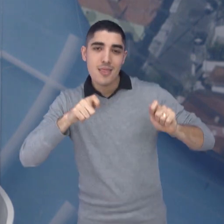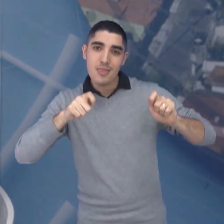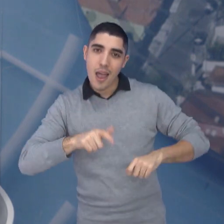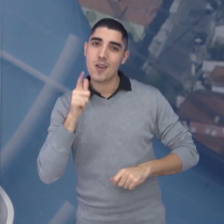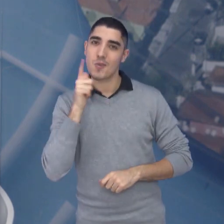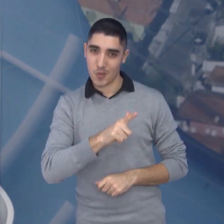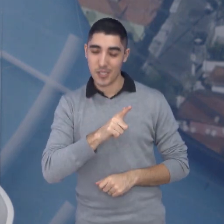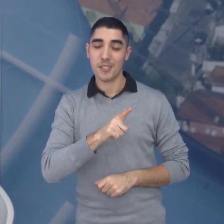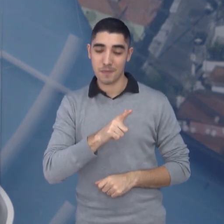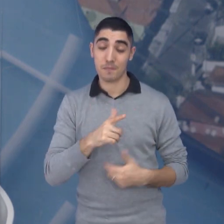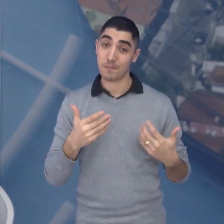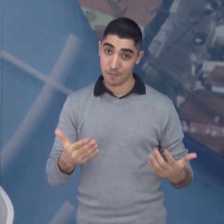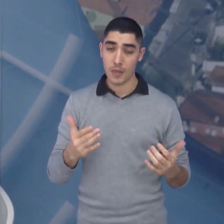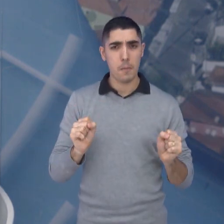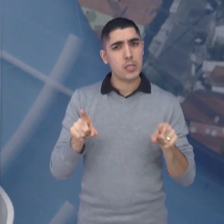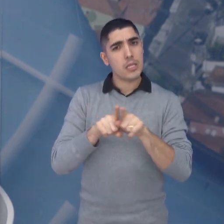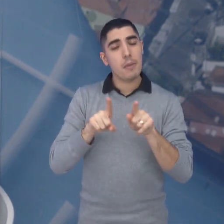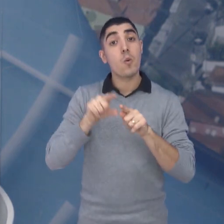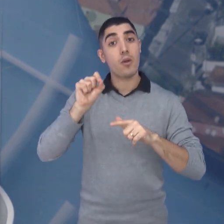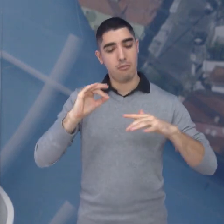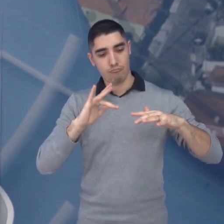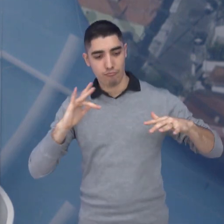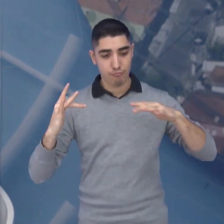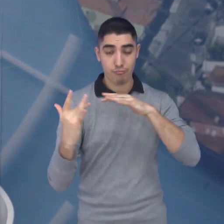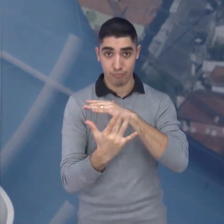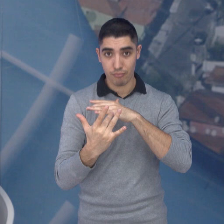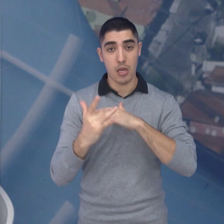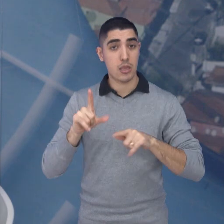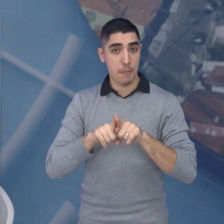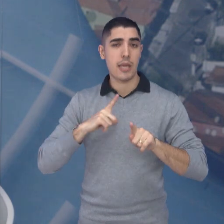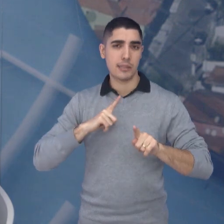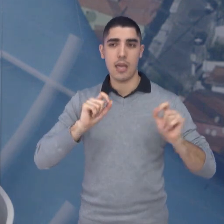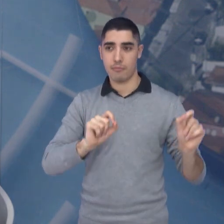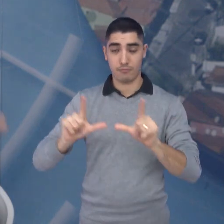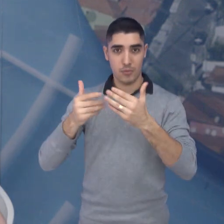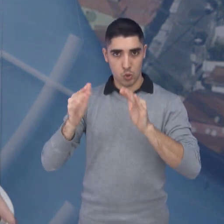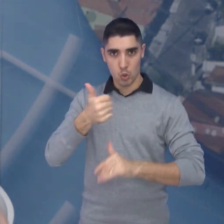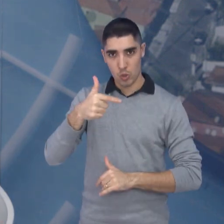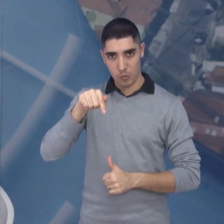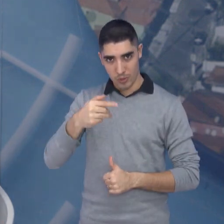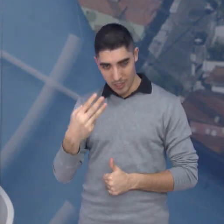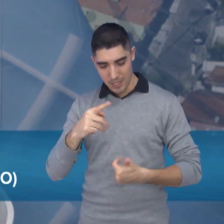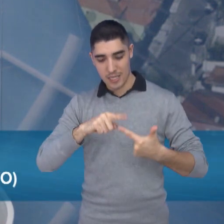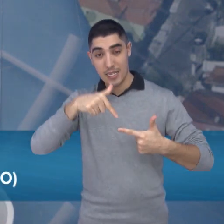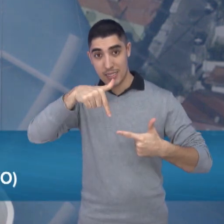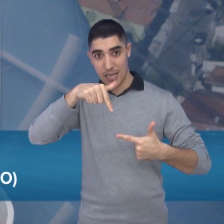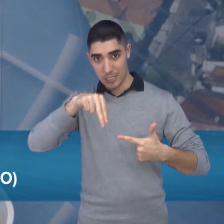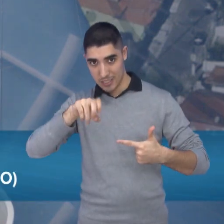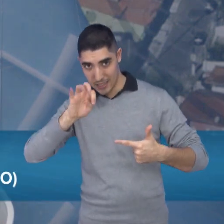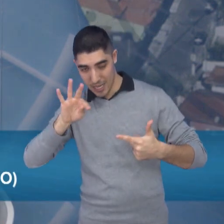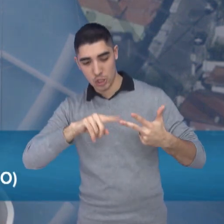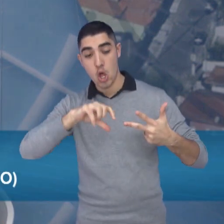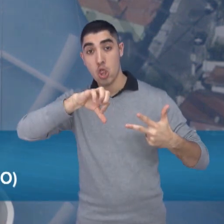youtube.com/TV Câmara SJC. Vocês podem nos acompanhar também pelo canal aberto 12.3, o 7 da NET e também o 9